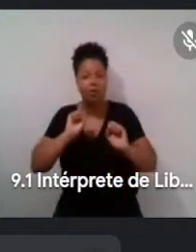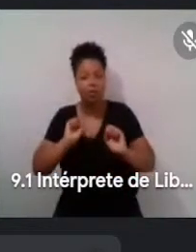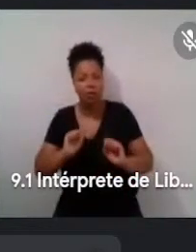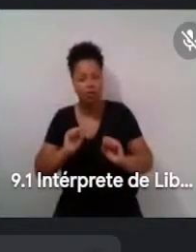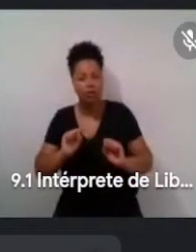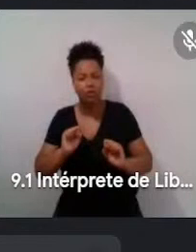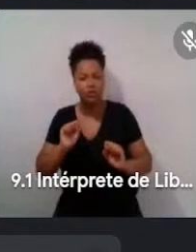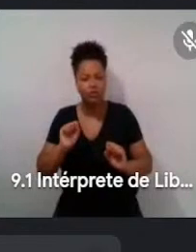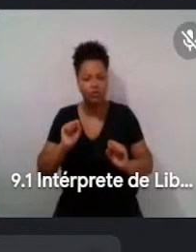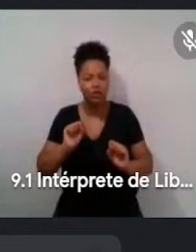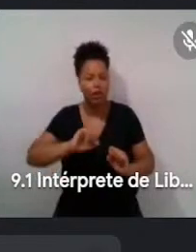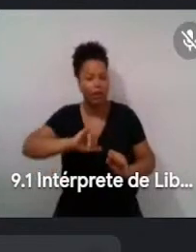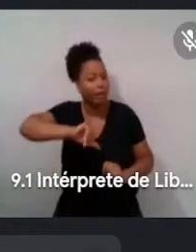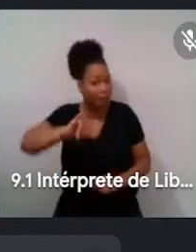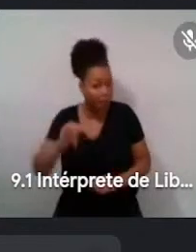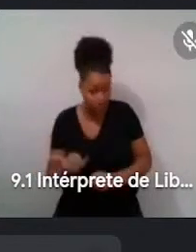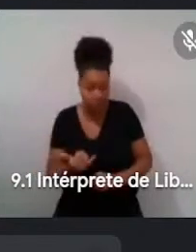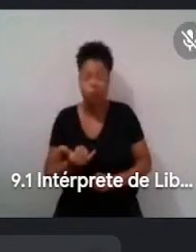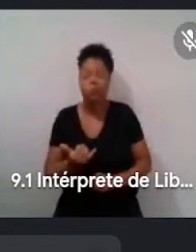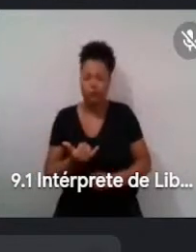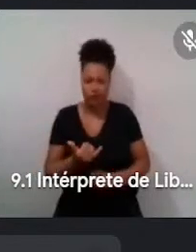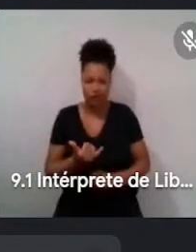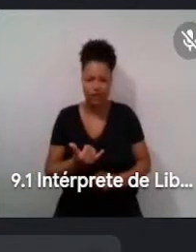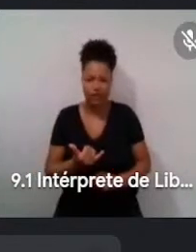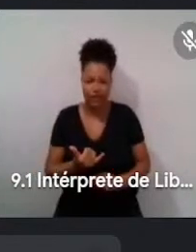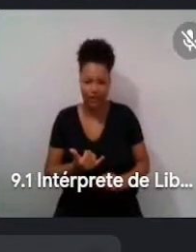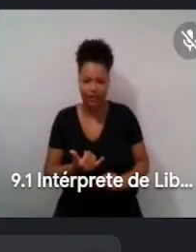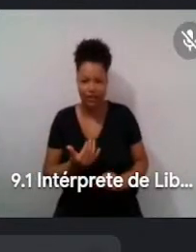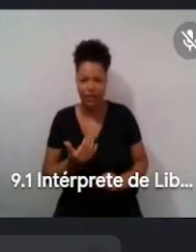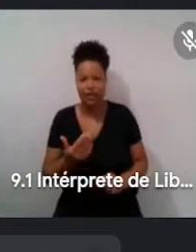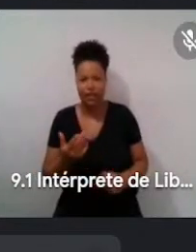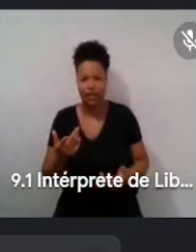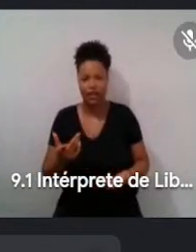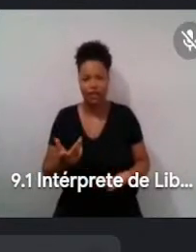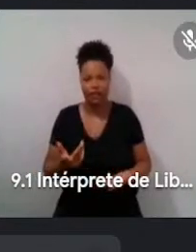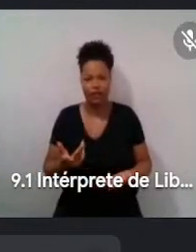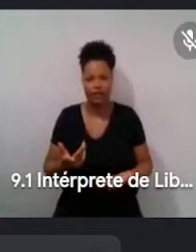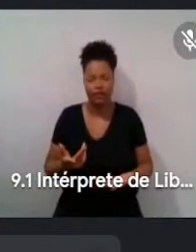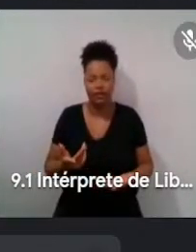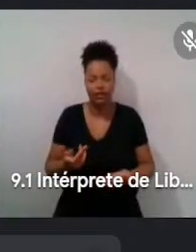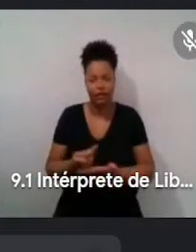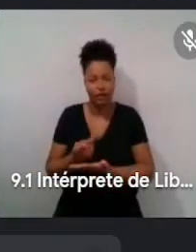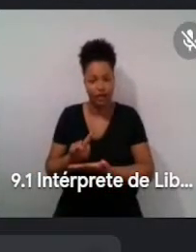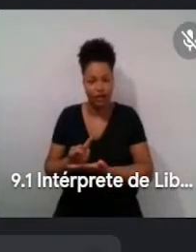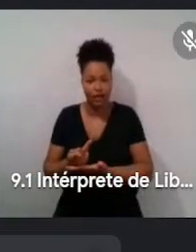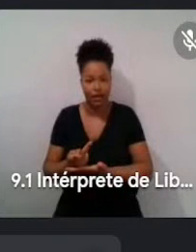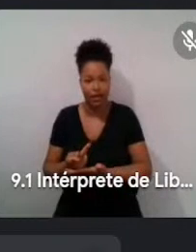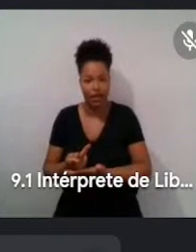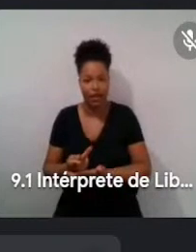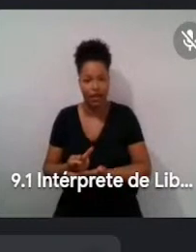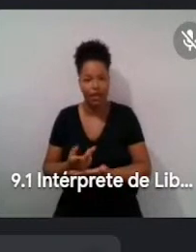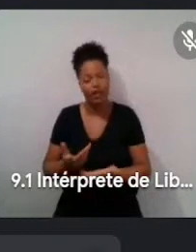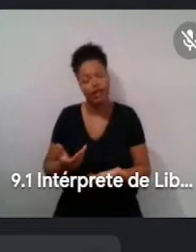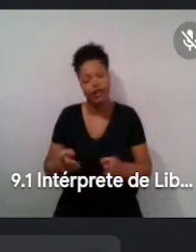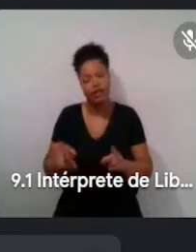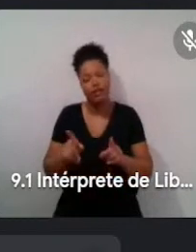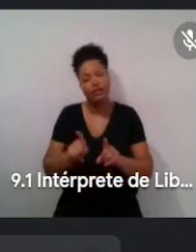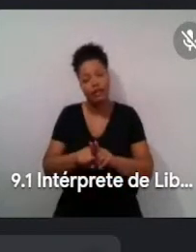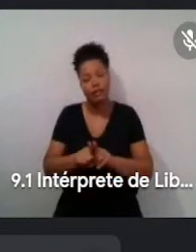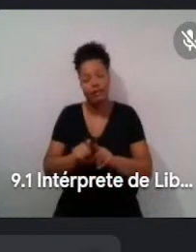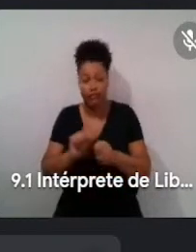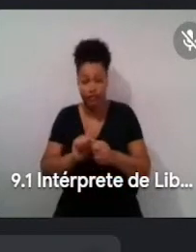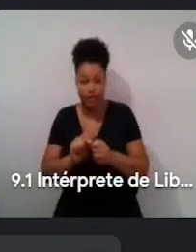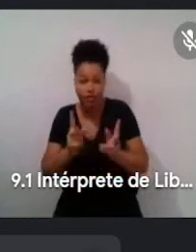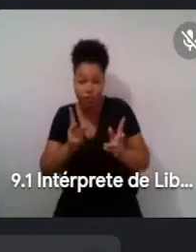para veicular uma vez uma propaganda eleitoral, eventualmente com esses vícios, e retirá-la se acontecesse